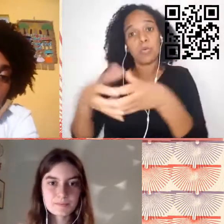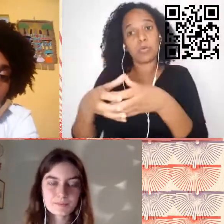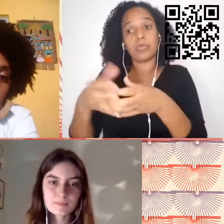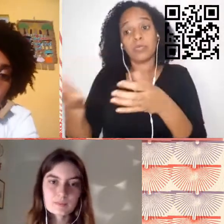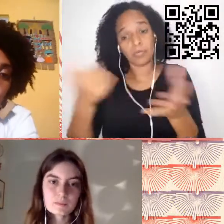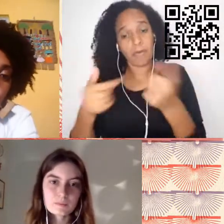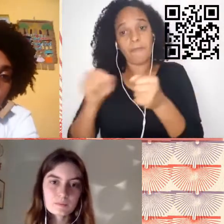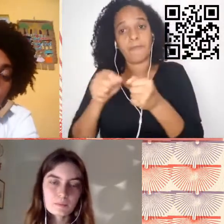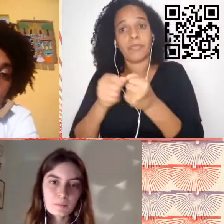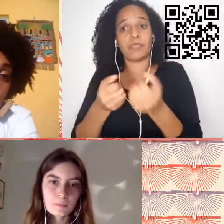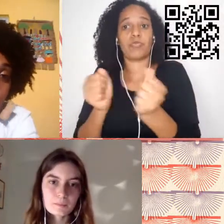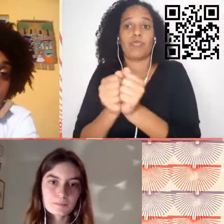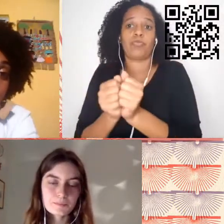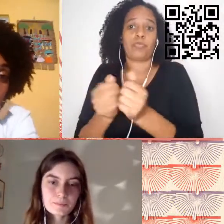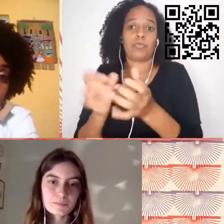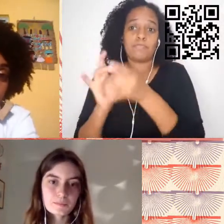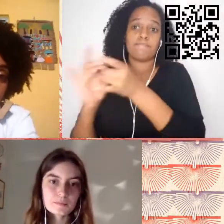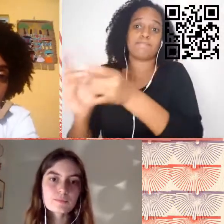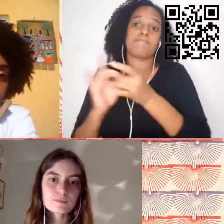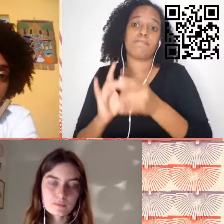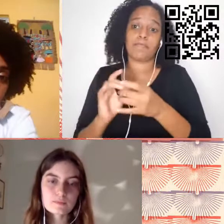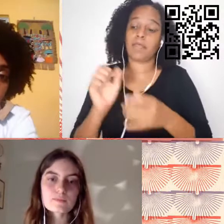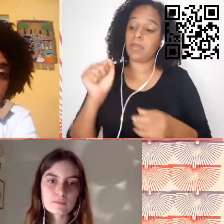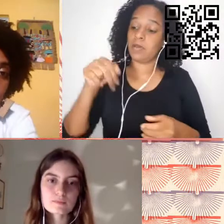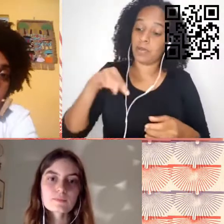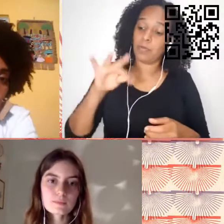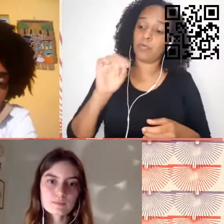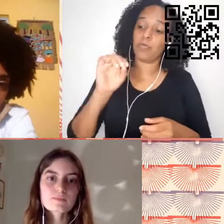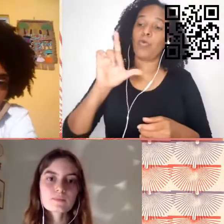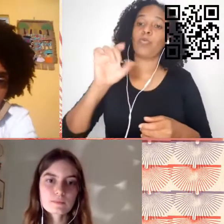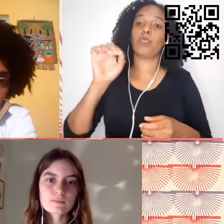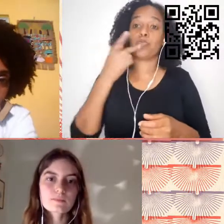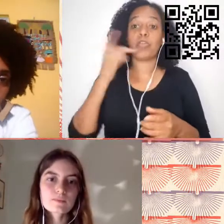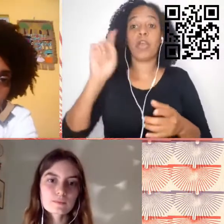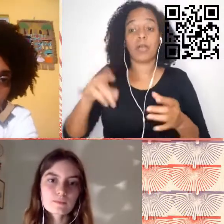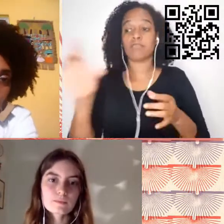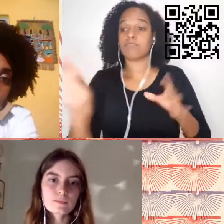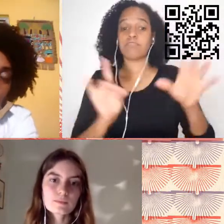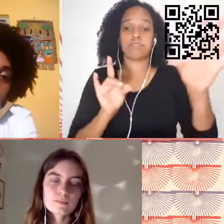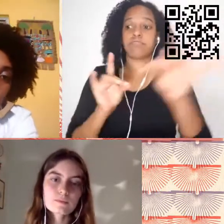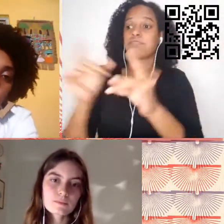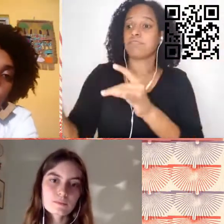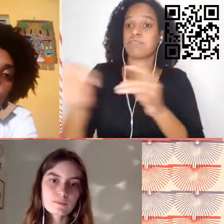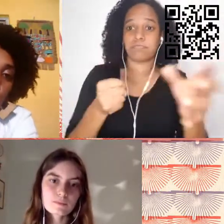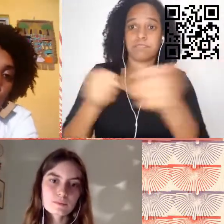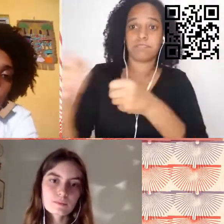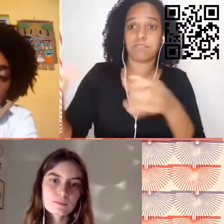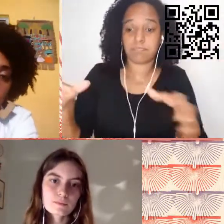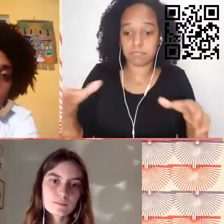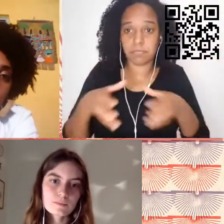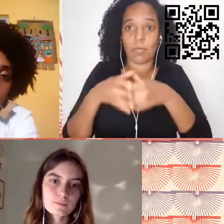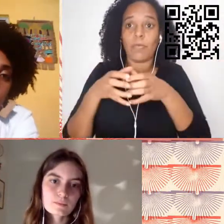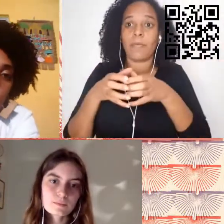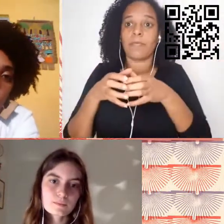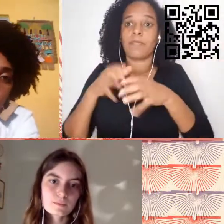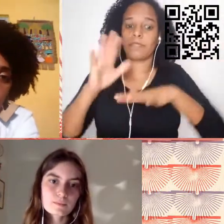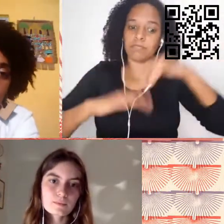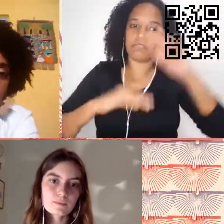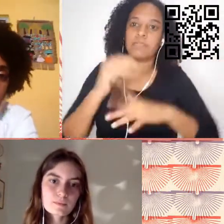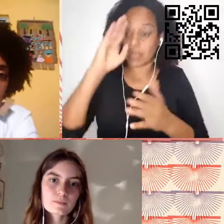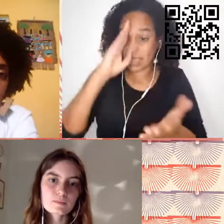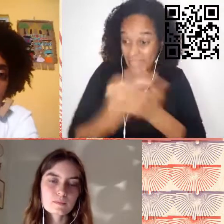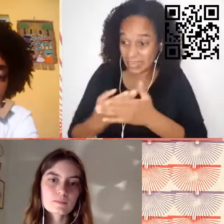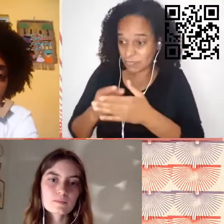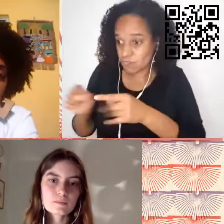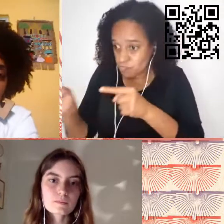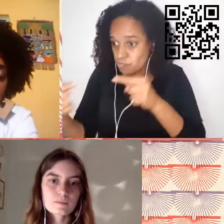junto. Então, a antologia, ela representa isso, né? A junção dessas pessoas em prol de algo que elas acreditam,